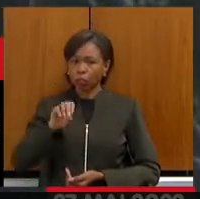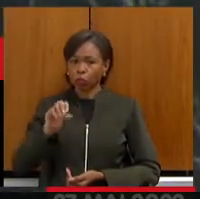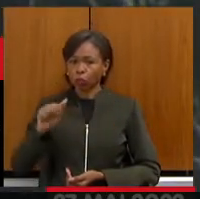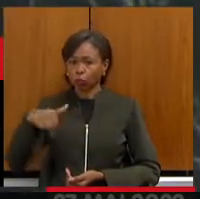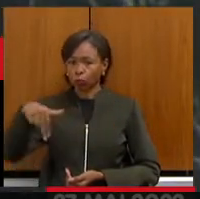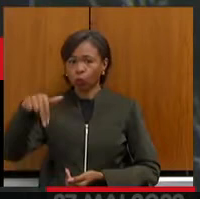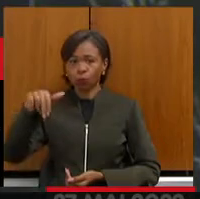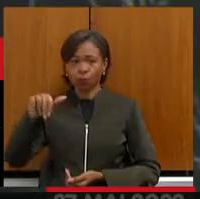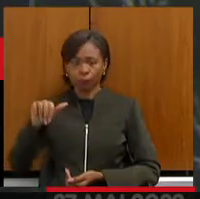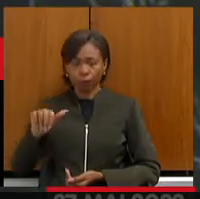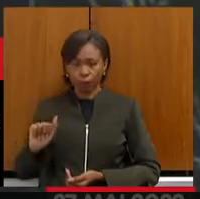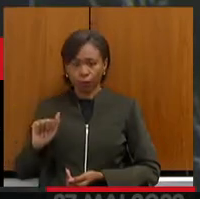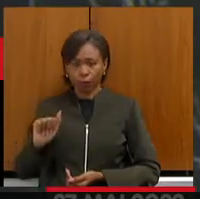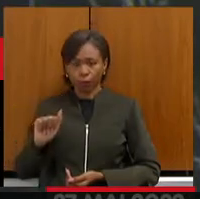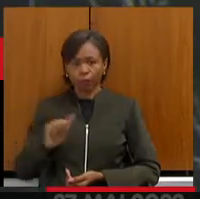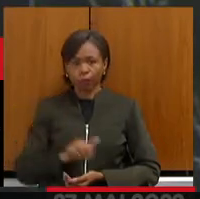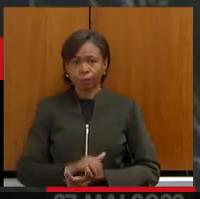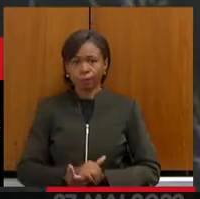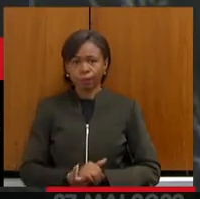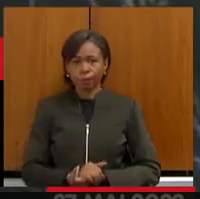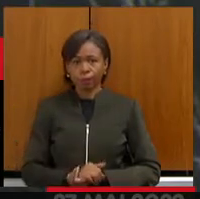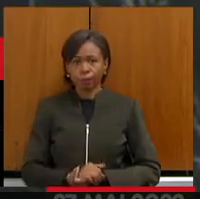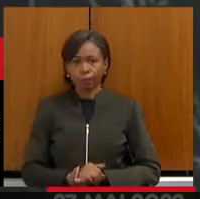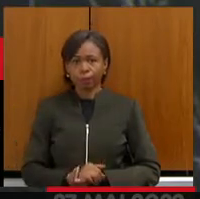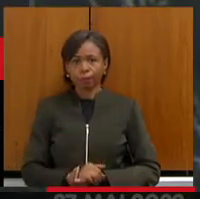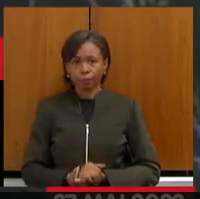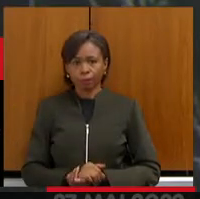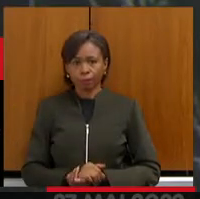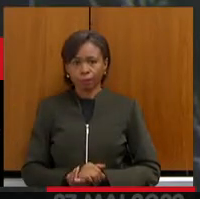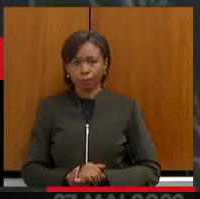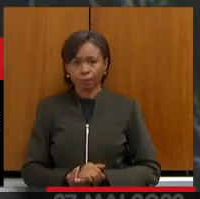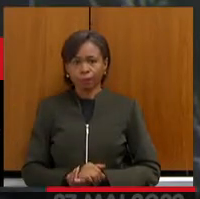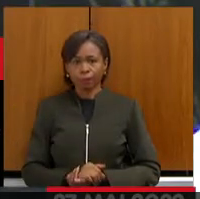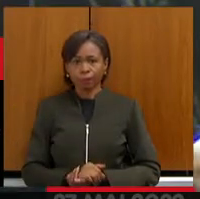Maria de Jesus Vilela o